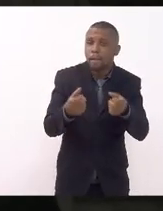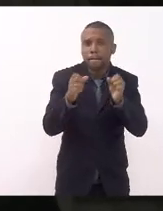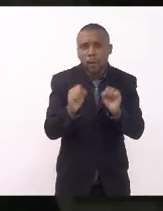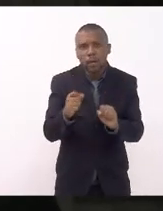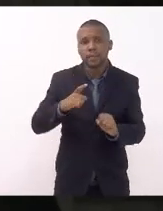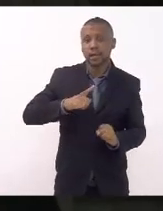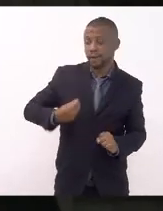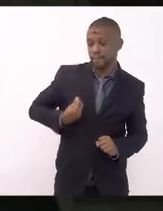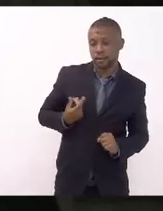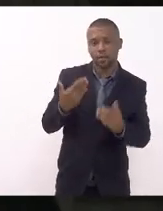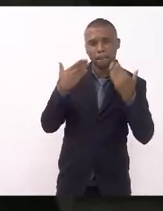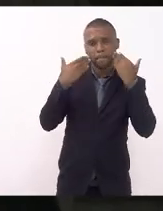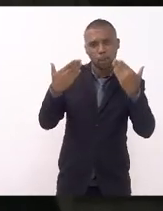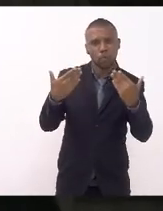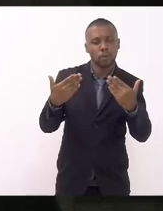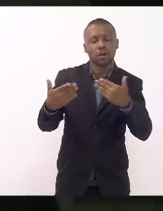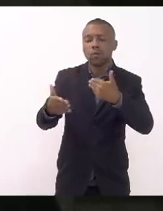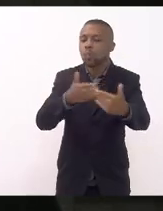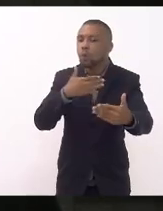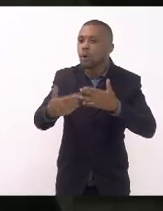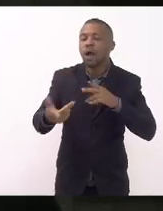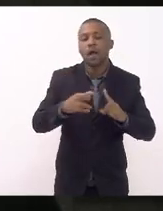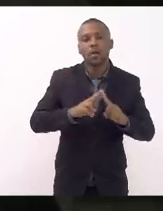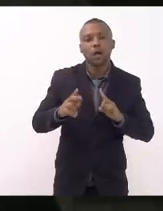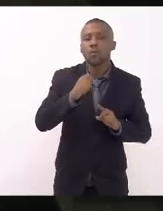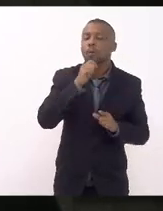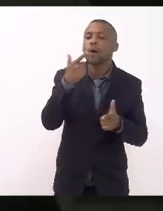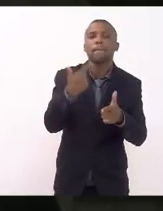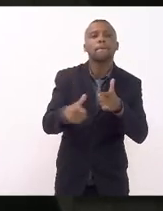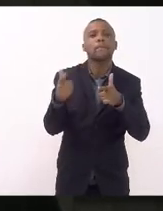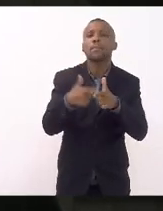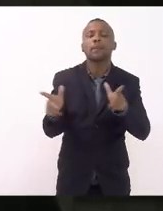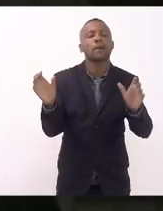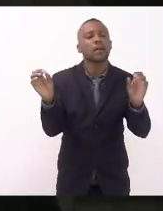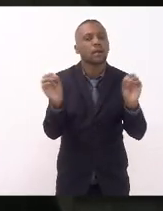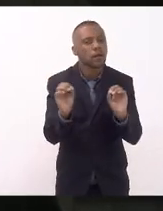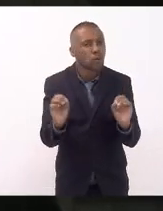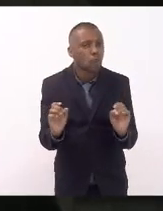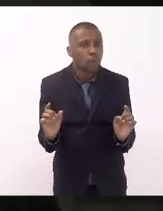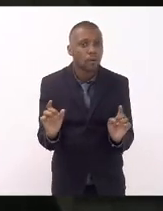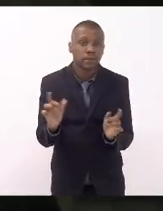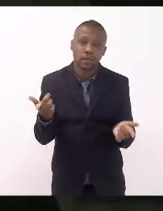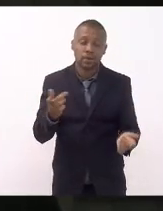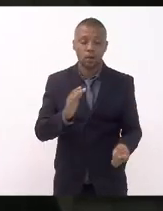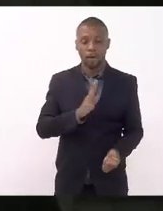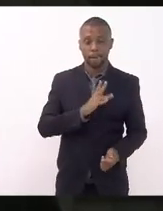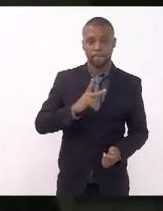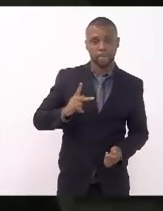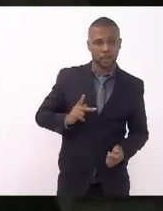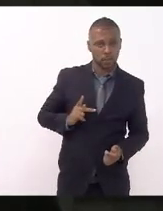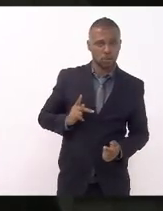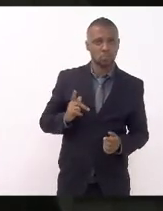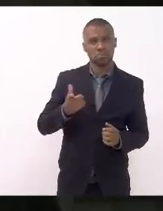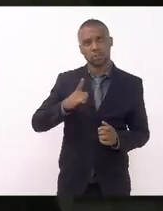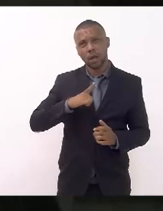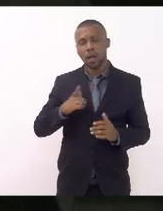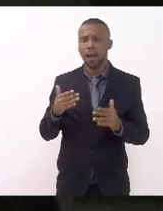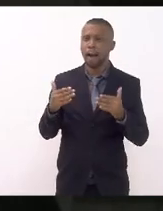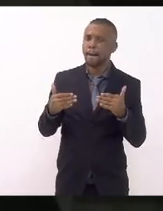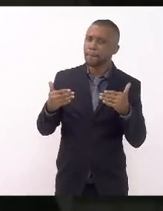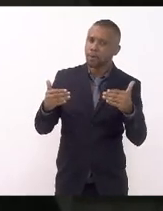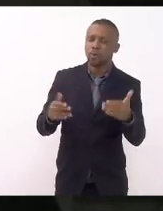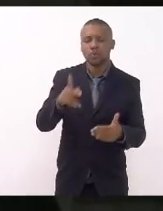vida pública, independentemente da religião. Não há problema a priori que um bispo seja ministro, que um padre